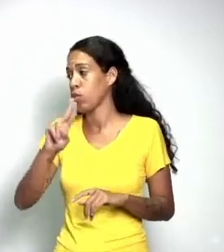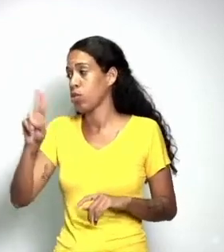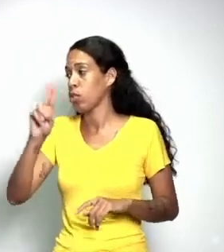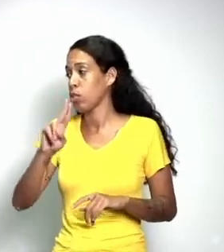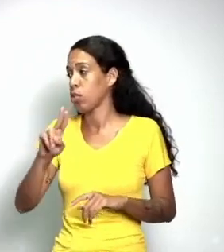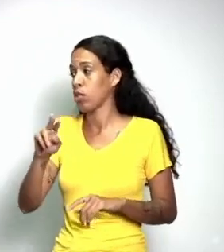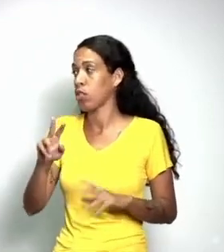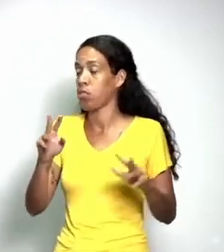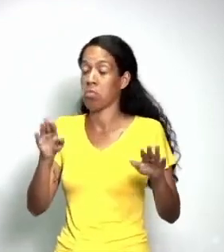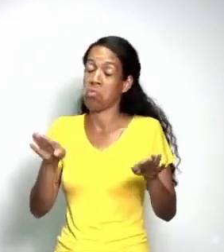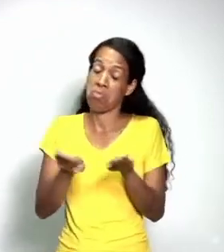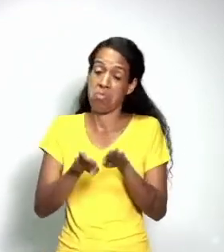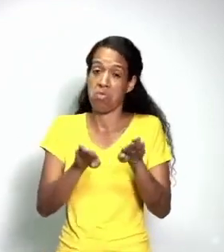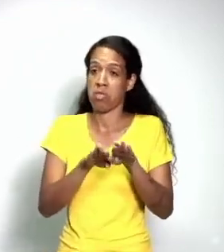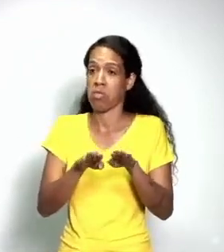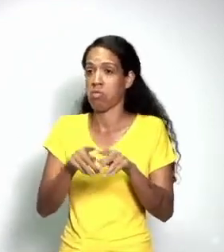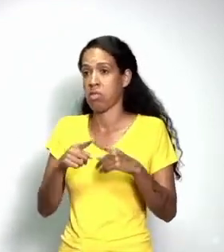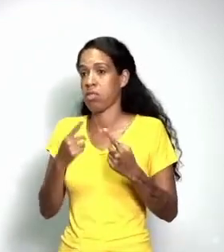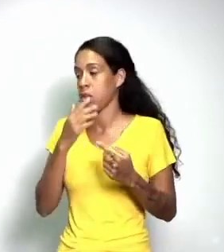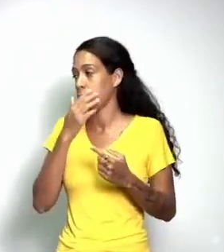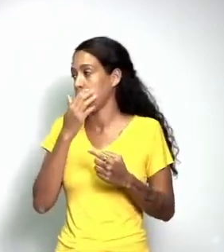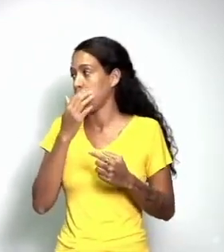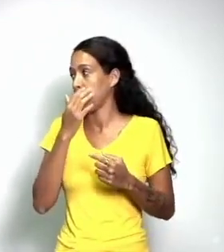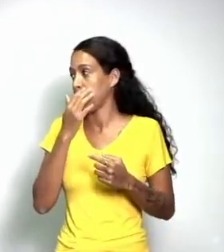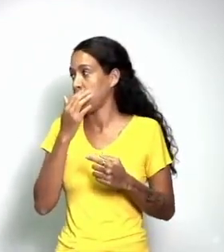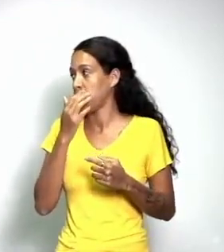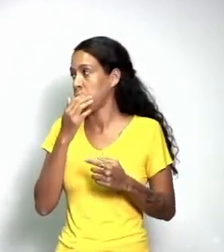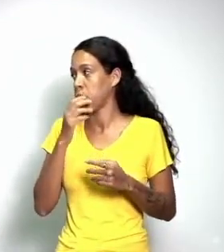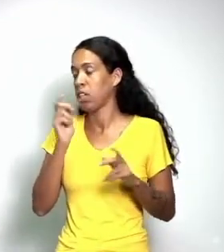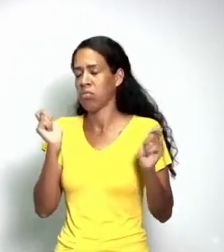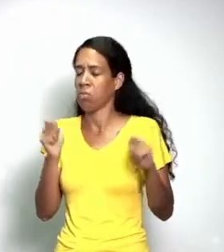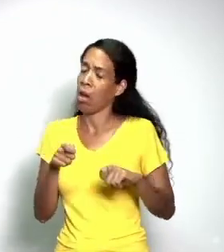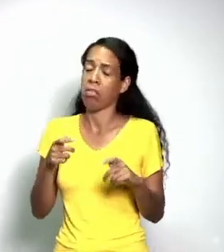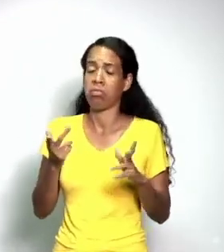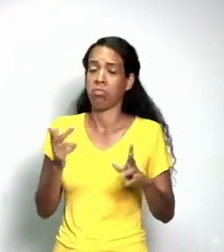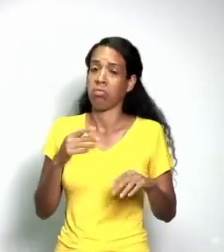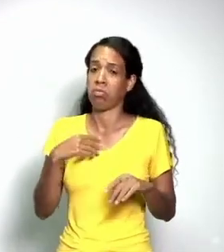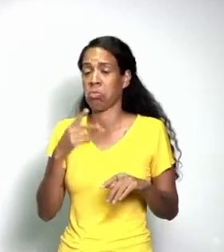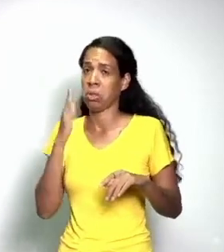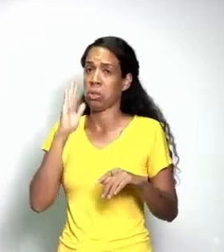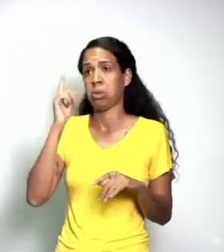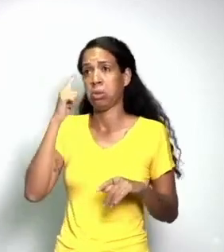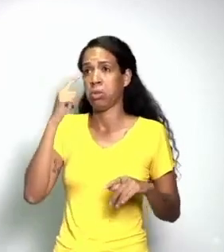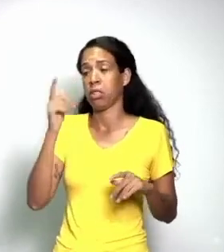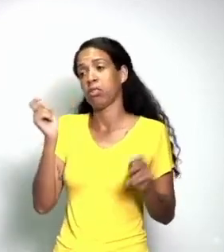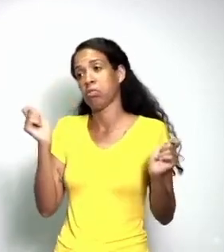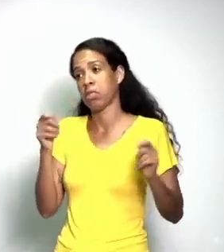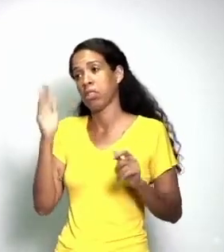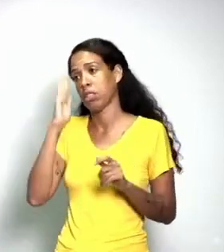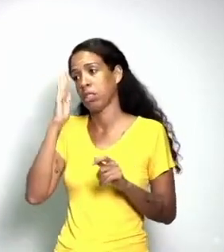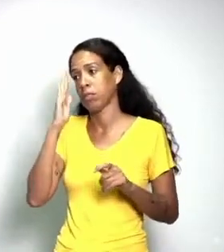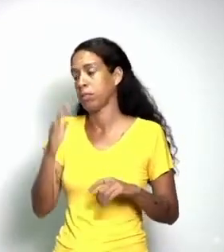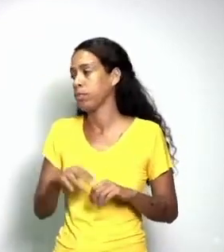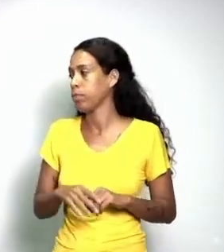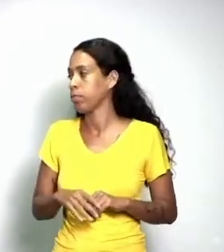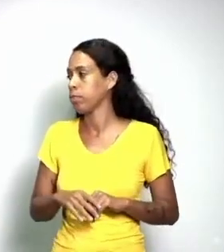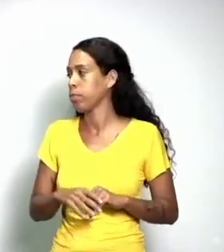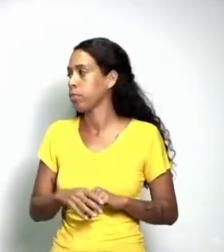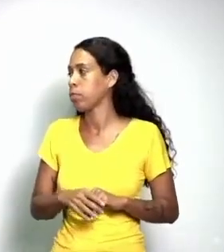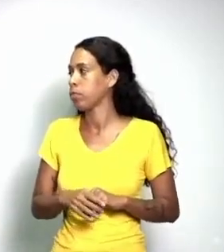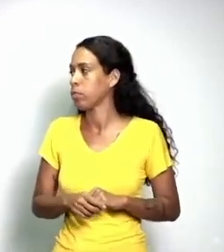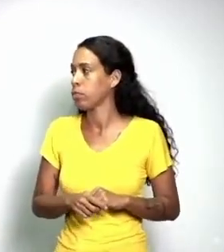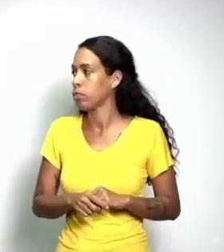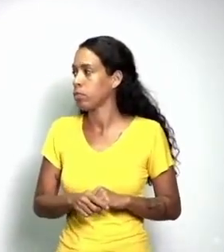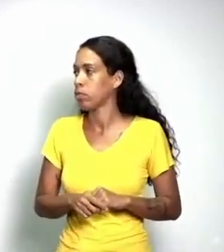uma coisa padrão, mas eu vou chutar que pode ser uma possibilidade assim, de terem considerado isso. Depois eu dou